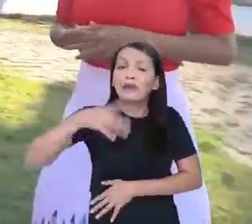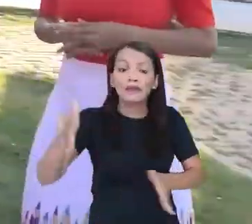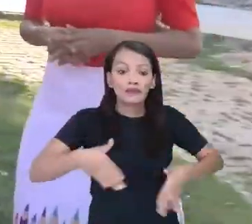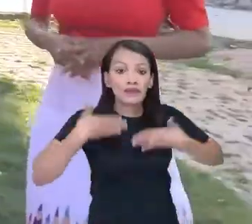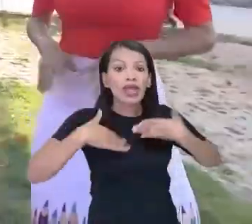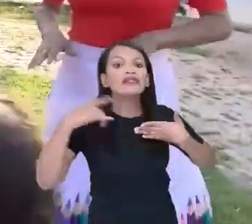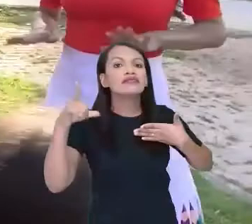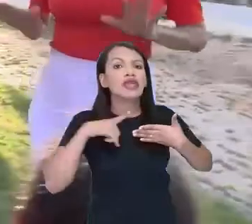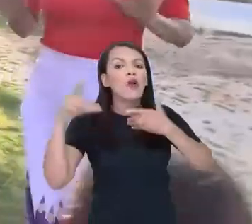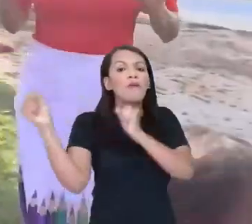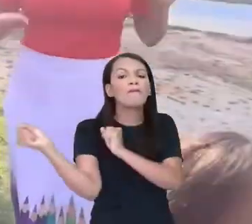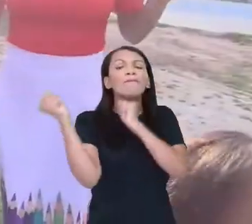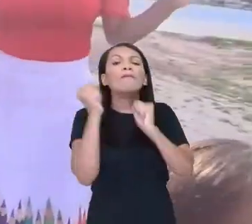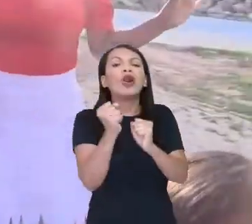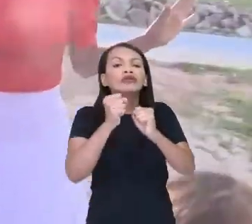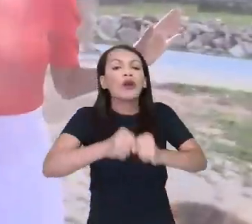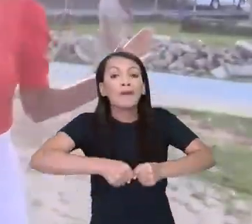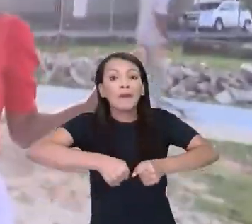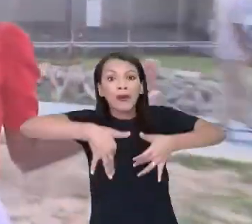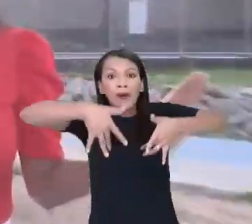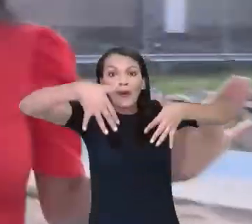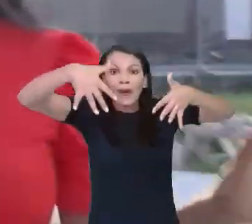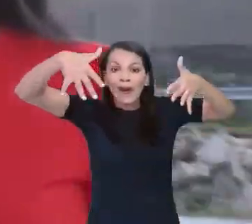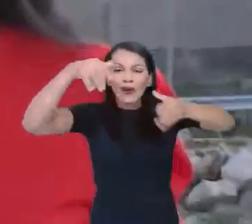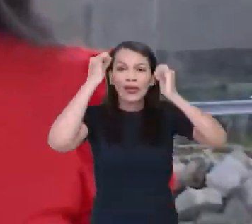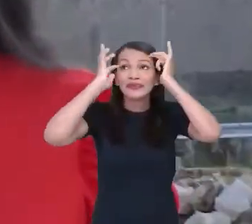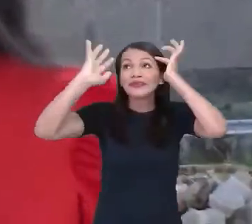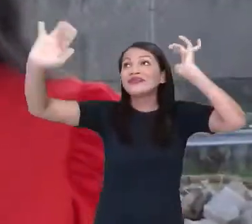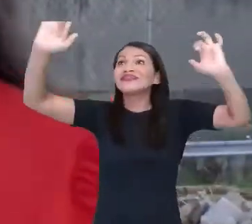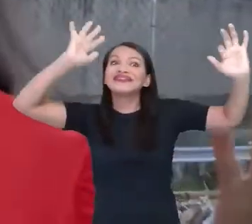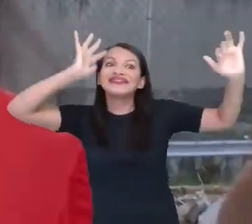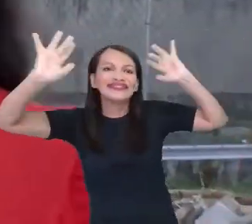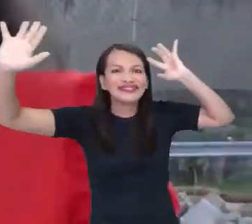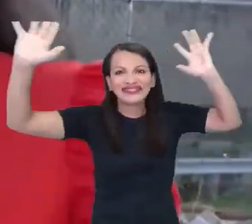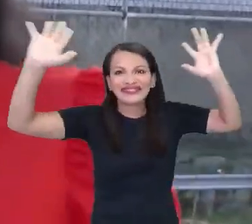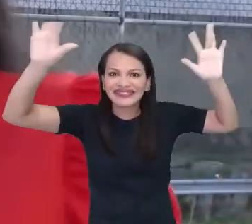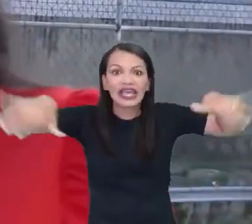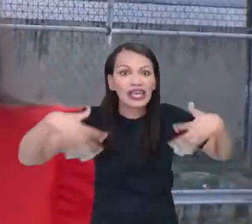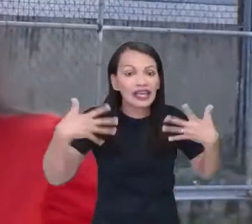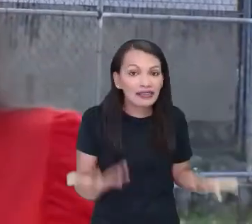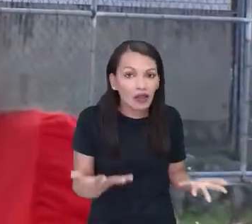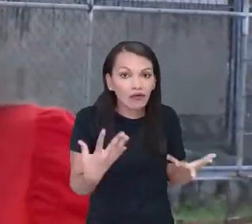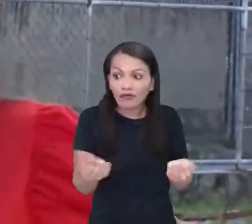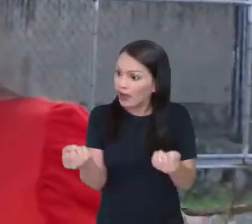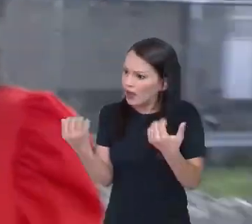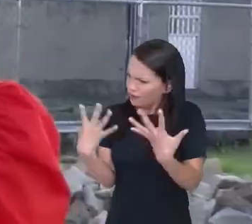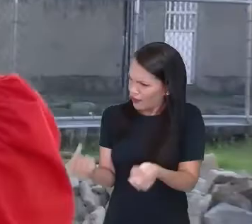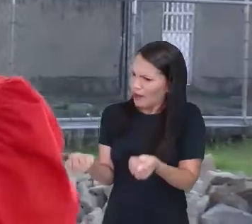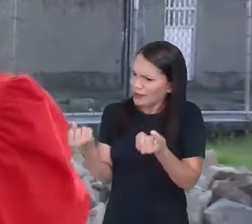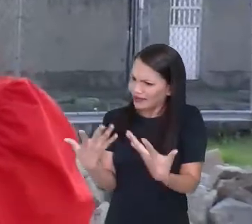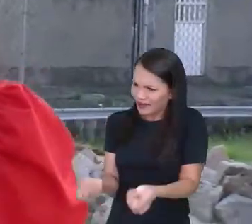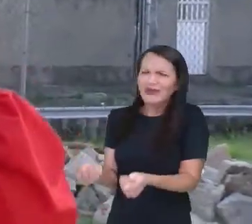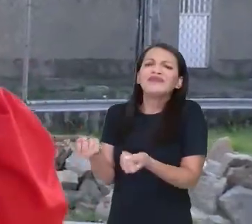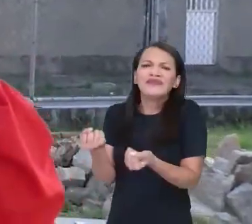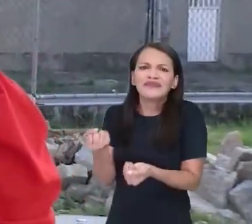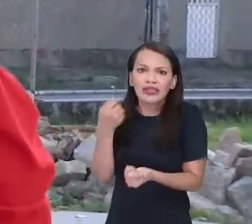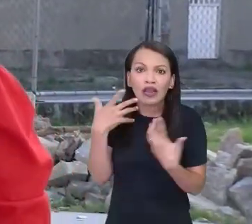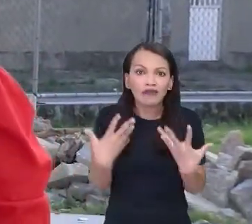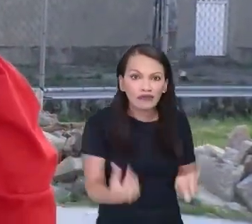poder é abrir as asas da imaginação! Então vamos embora! Então bora prestar